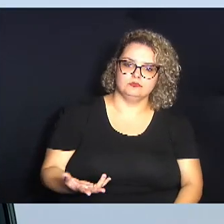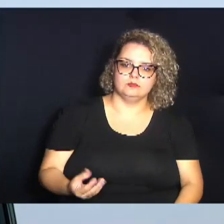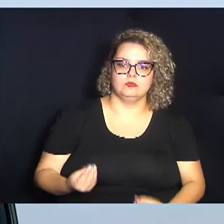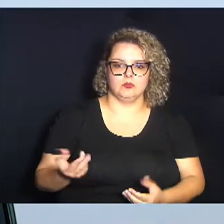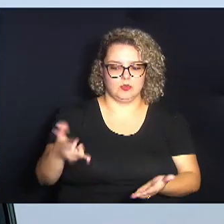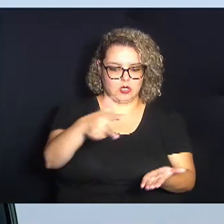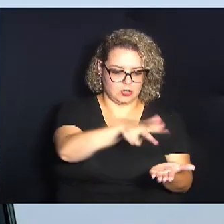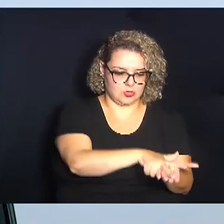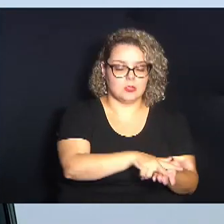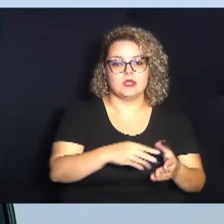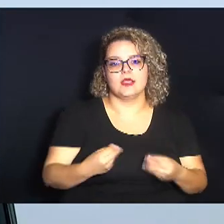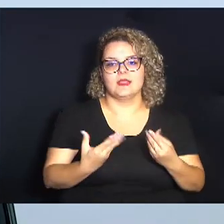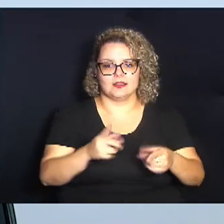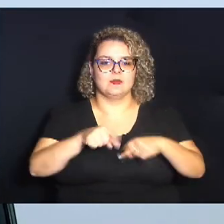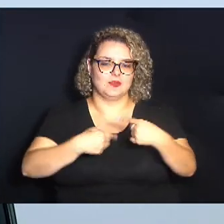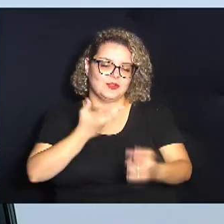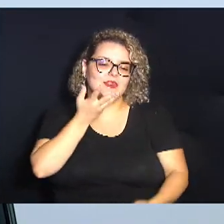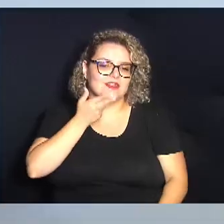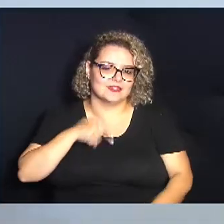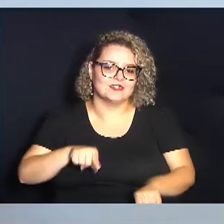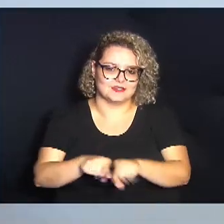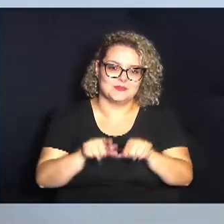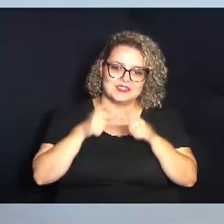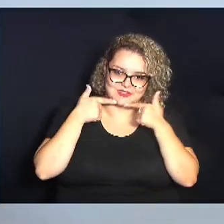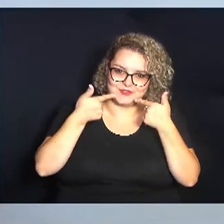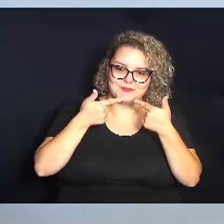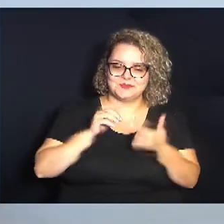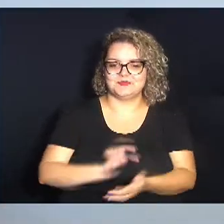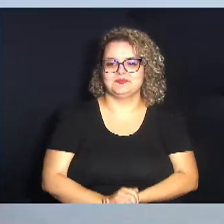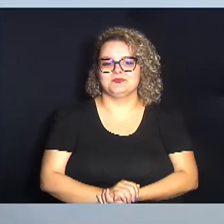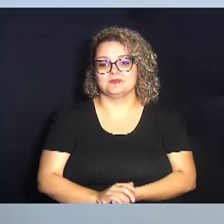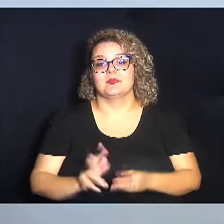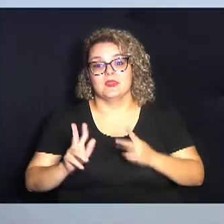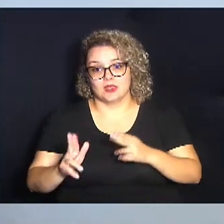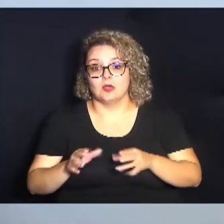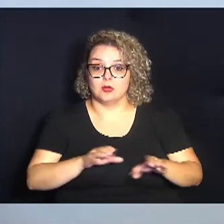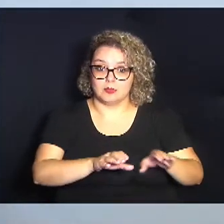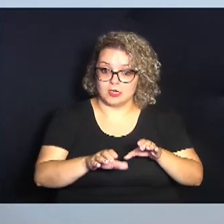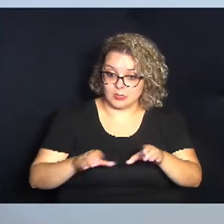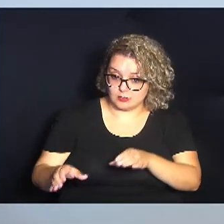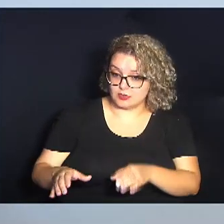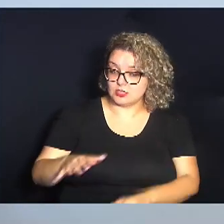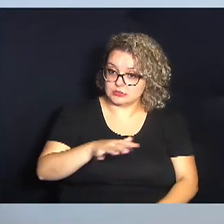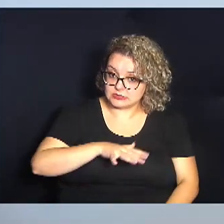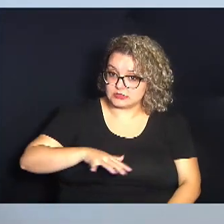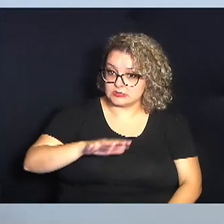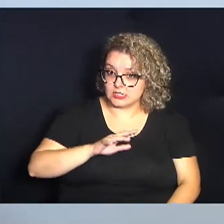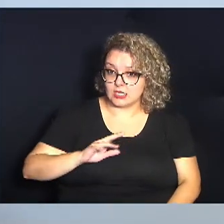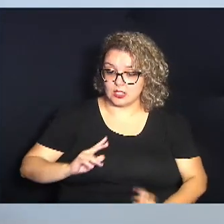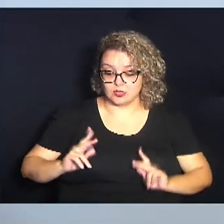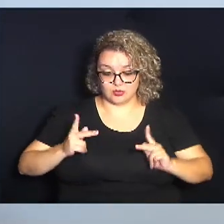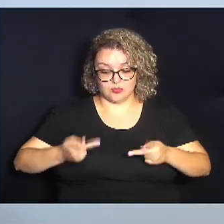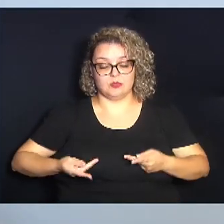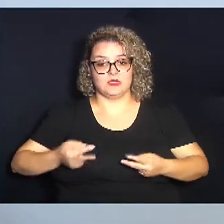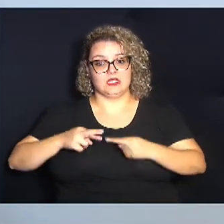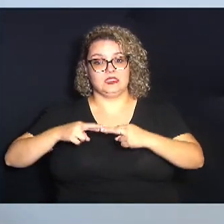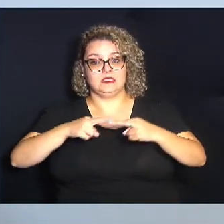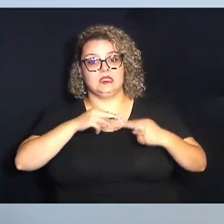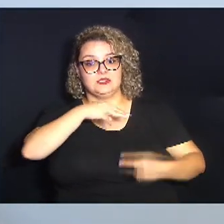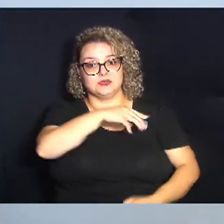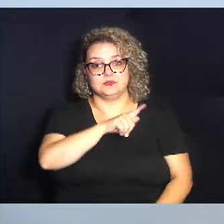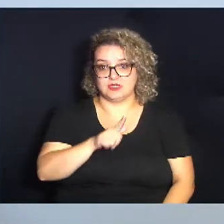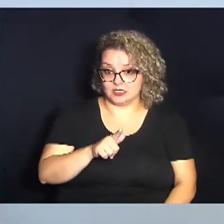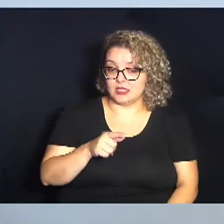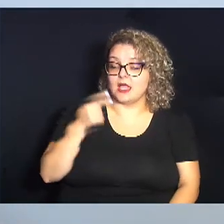para outra criança também esse sorriso. Ainda de acordo com a coordenadora da área de humanização da rede Mário Gatti, a ideia